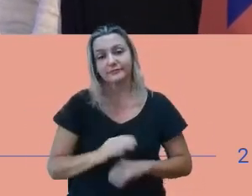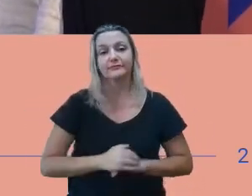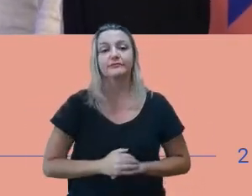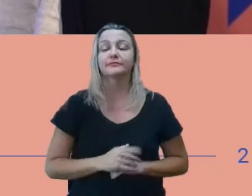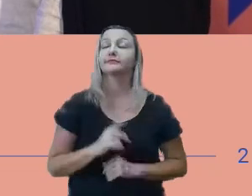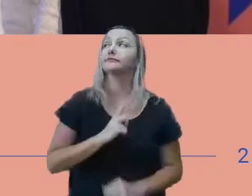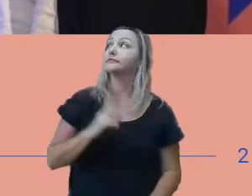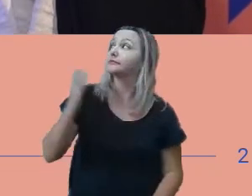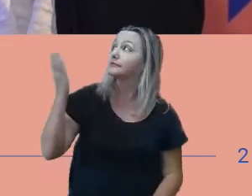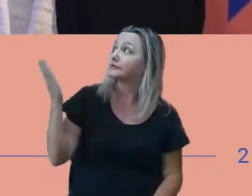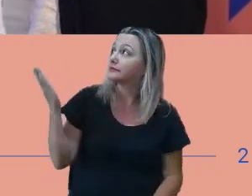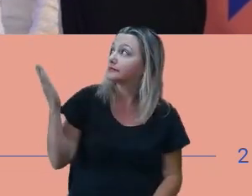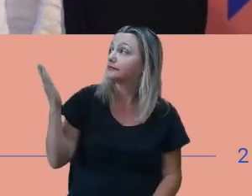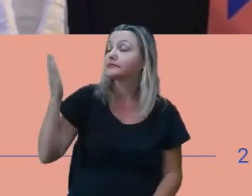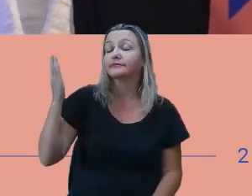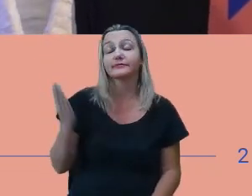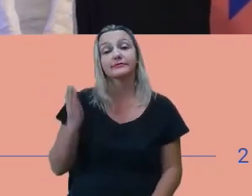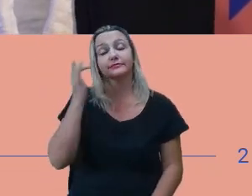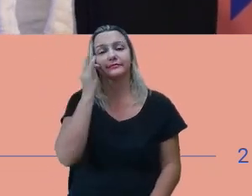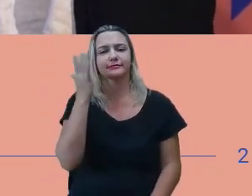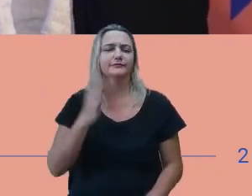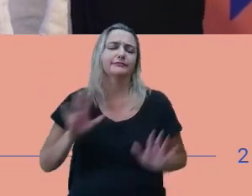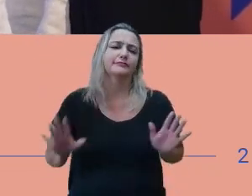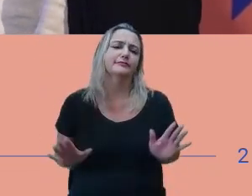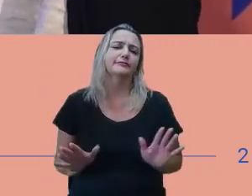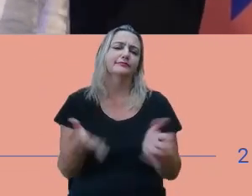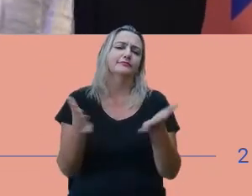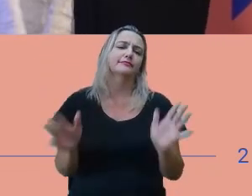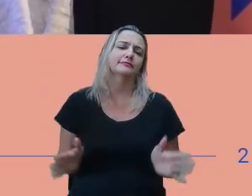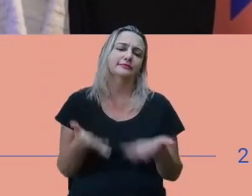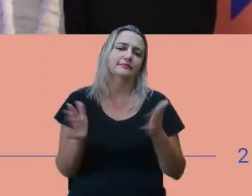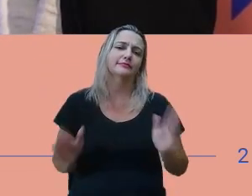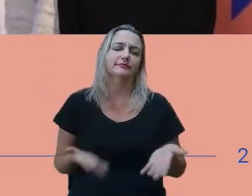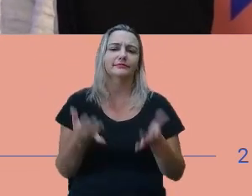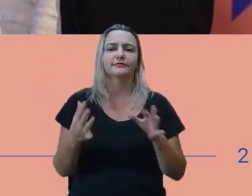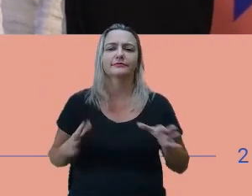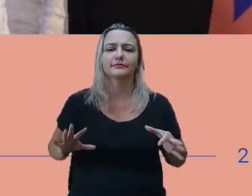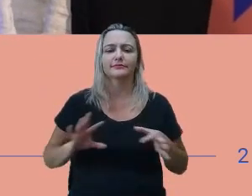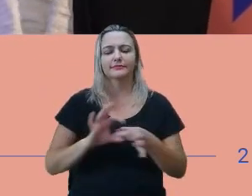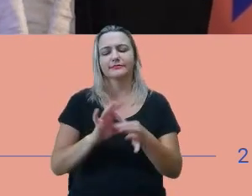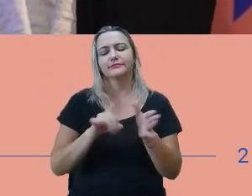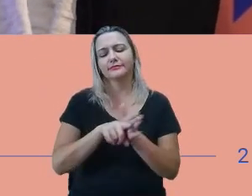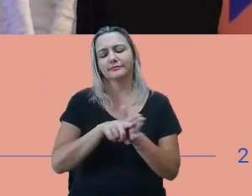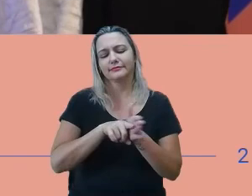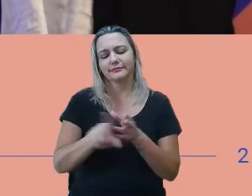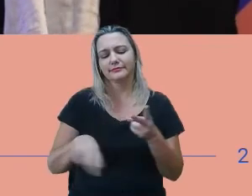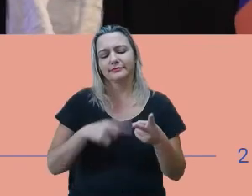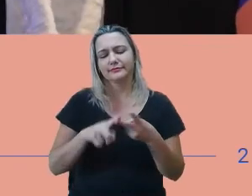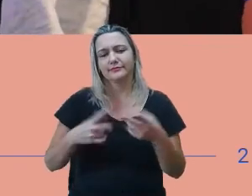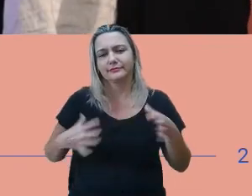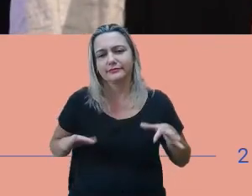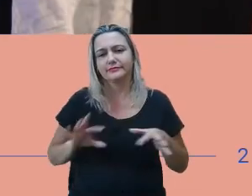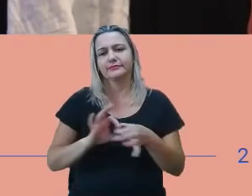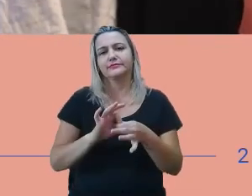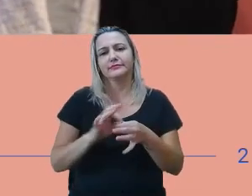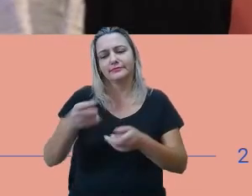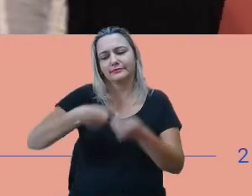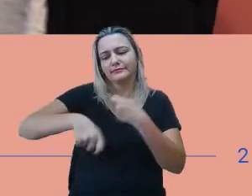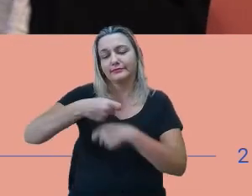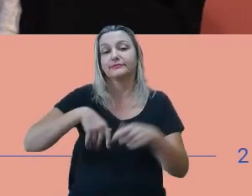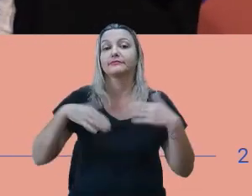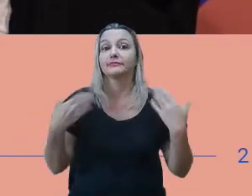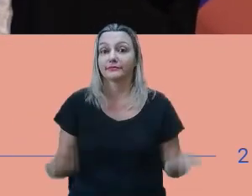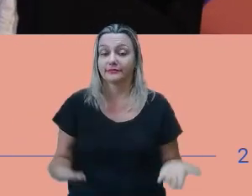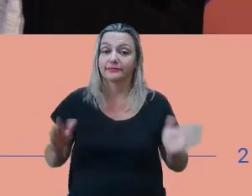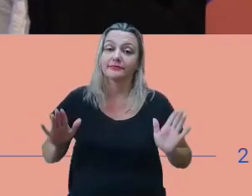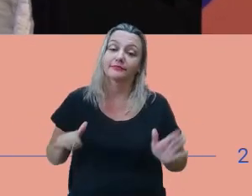bolso para facilitar esse engajamento integrando pesquisa integrando o mercado Então é isso o processo